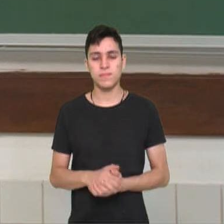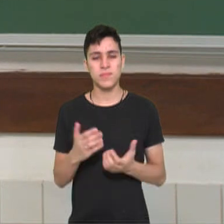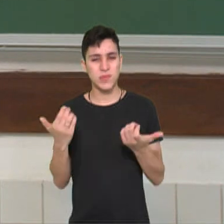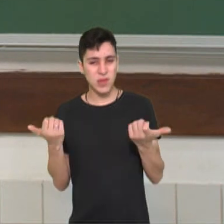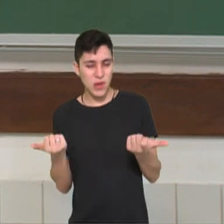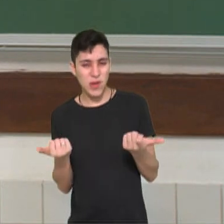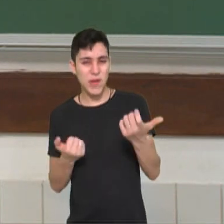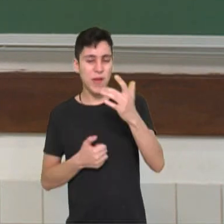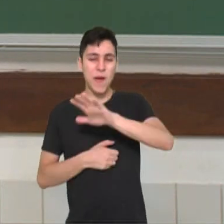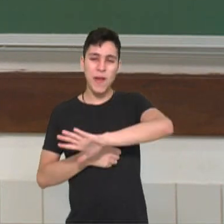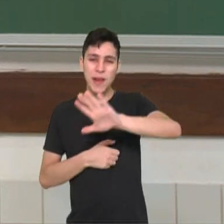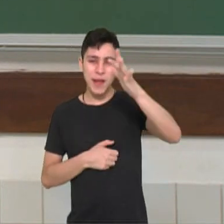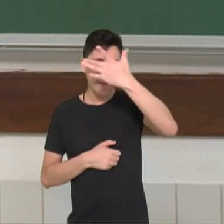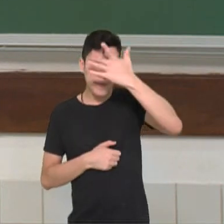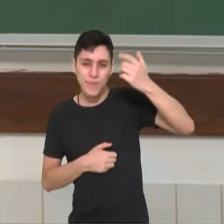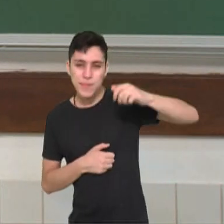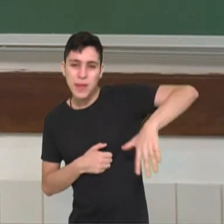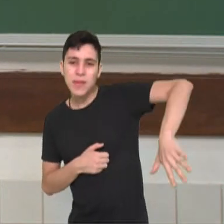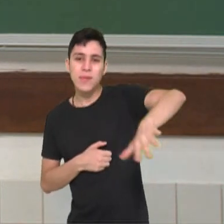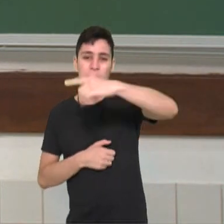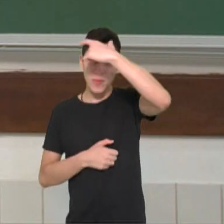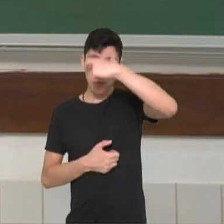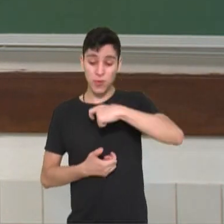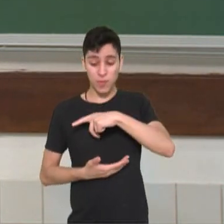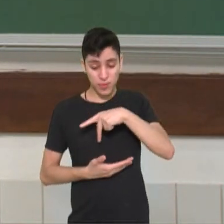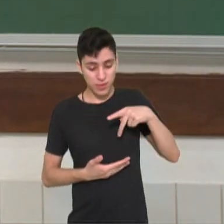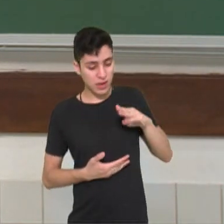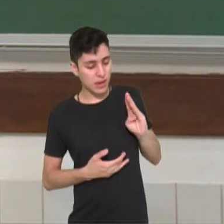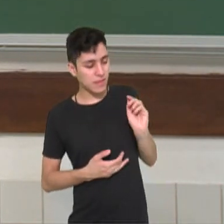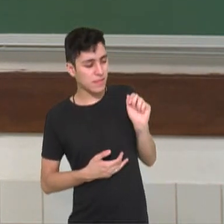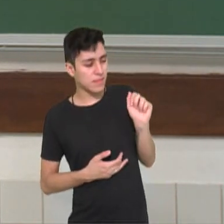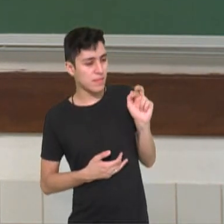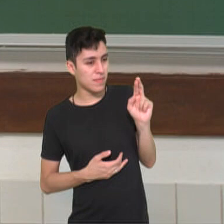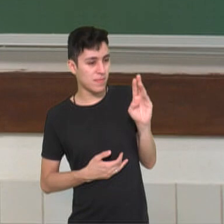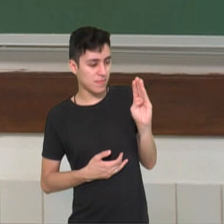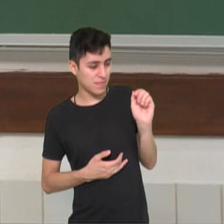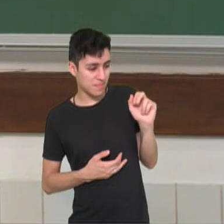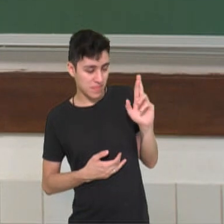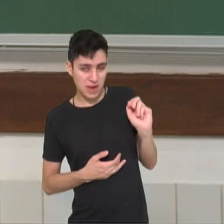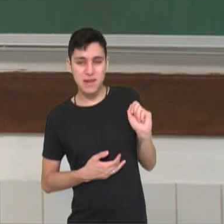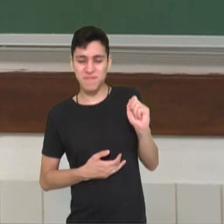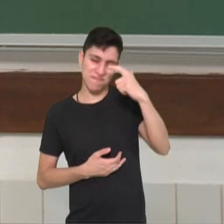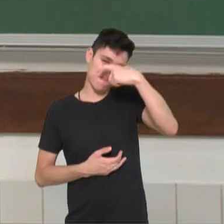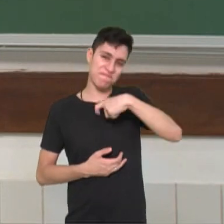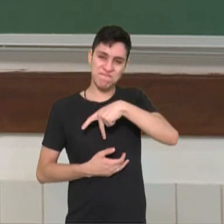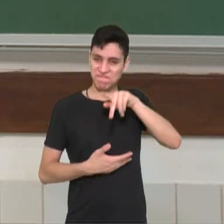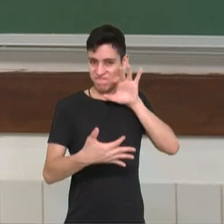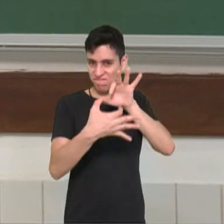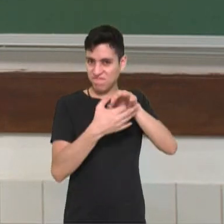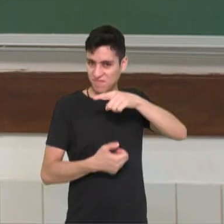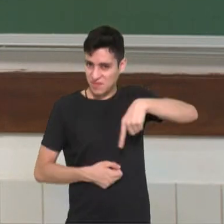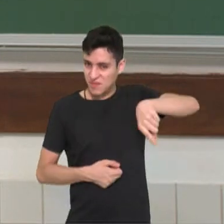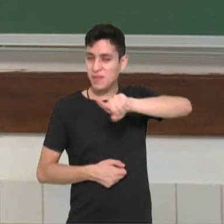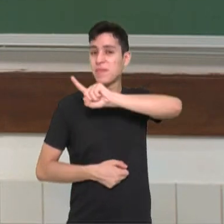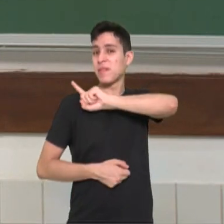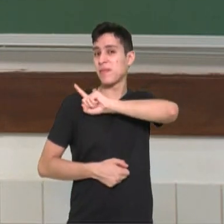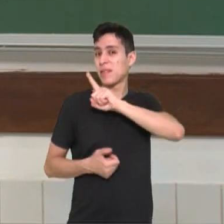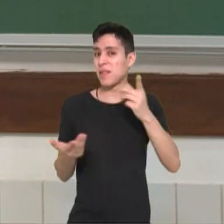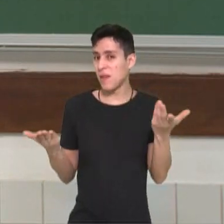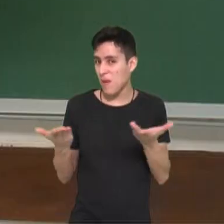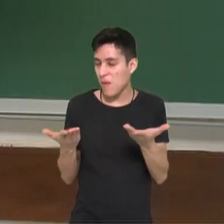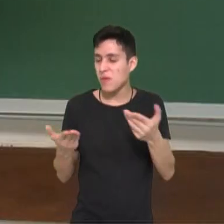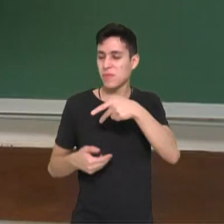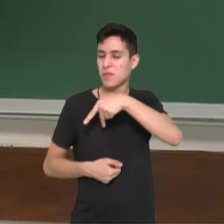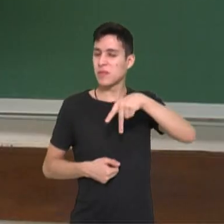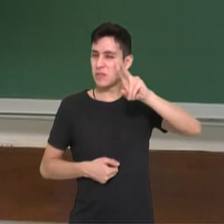Oi, pessoal! Eu sou a professora Bárbara, a professora de vocês da primeira série, professora de História. A gente está aqui para